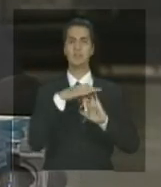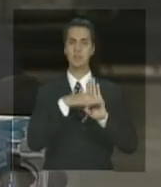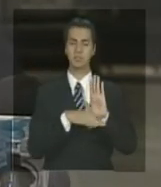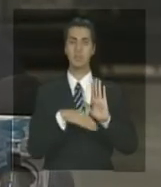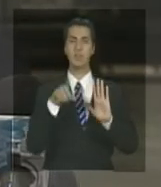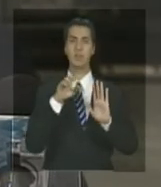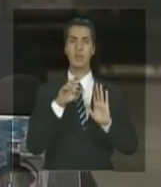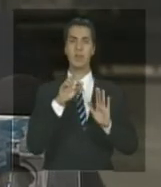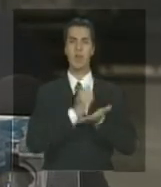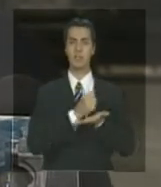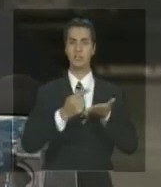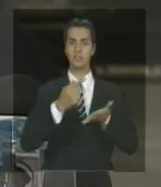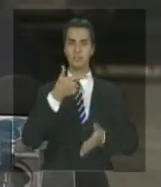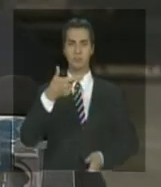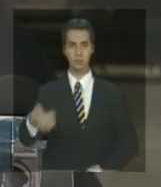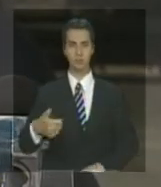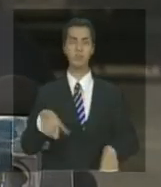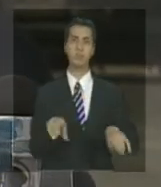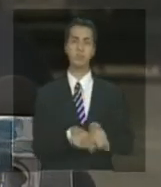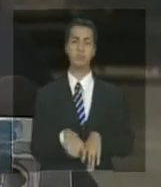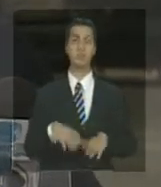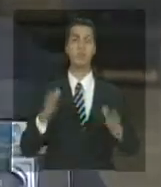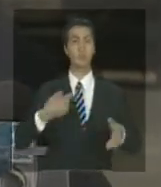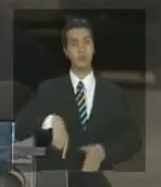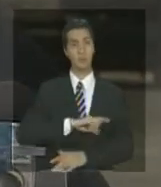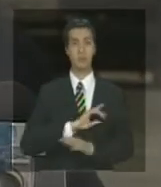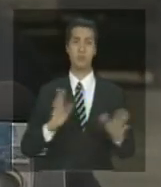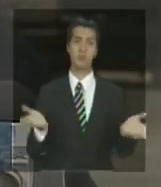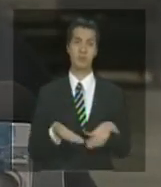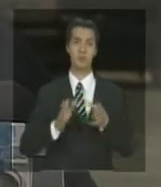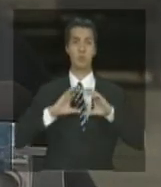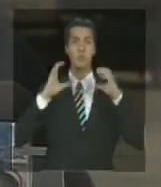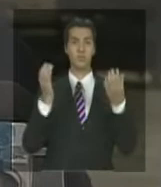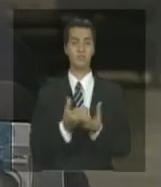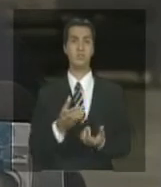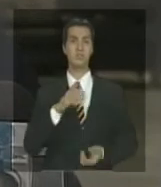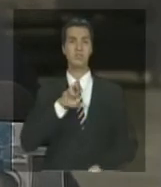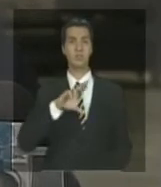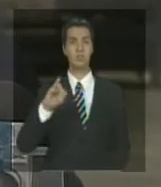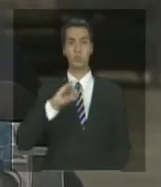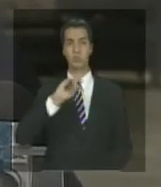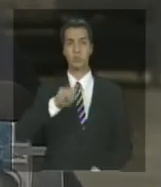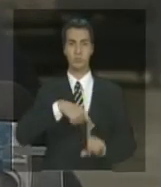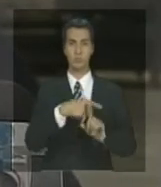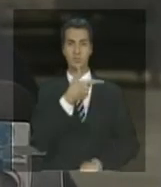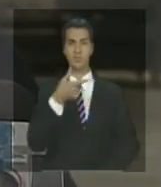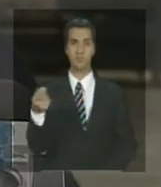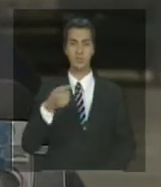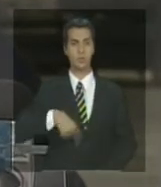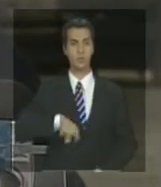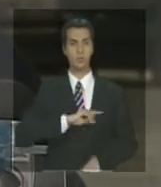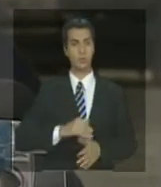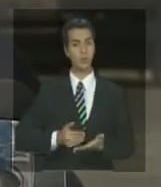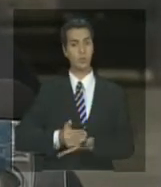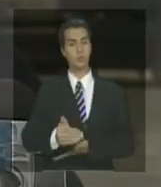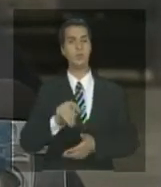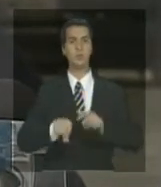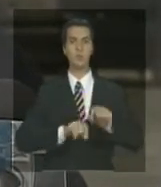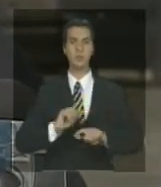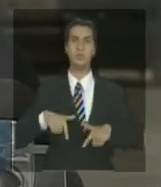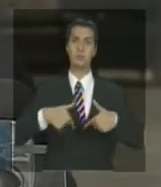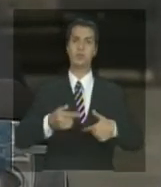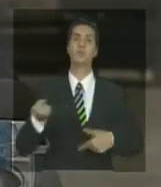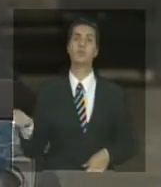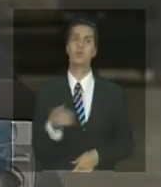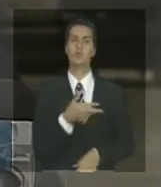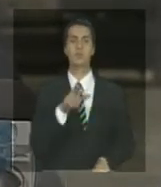da Rio+20 é um ponto de partida. Nós estamos saindo para um novo desafio, para uma nova fase do desafio do desenvolvimento sustentável, e foi